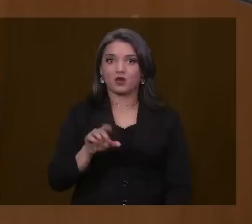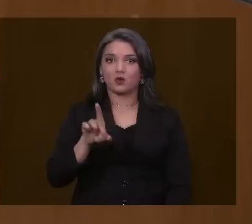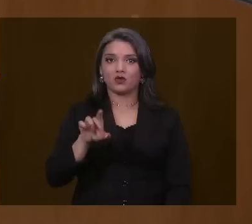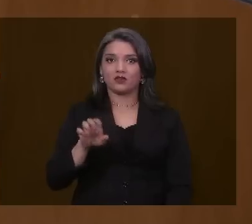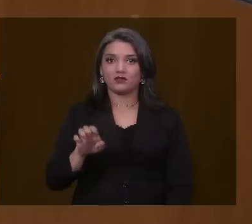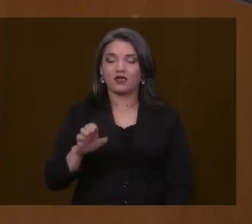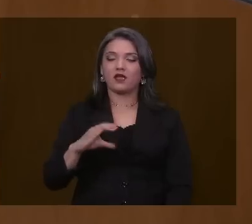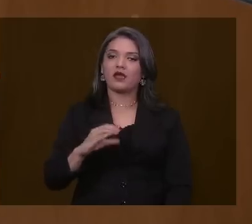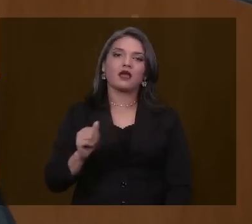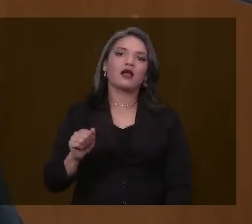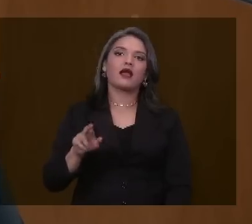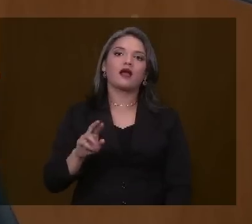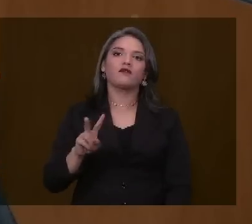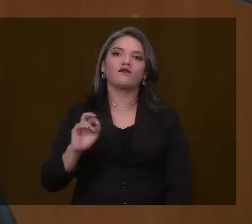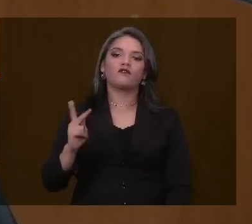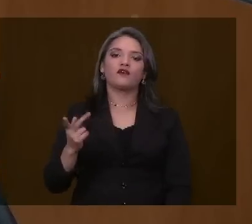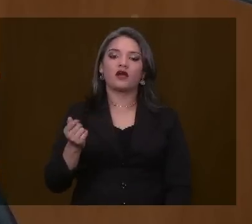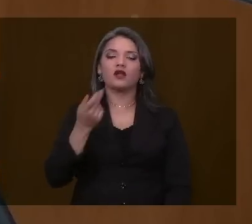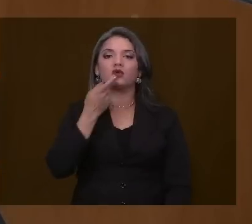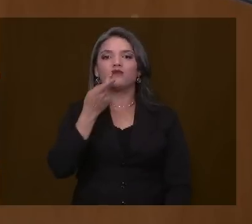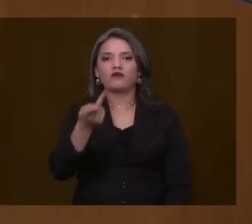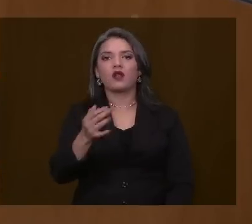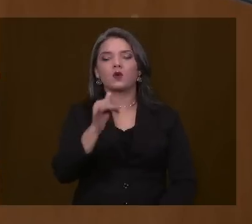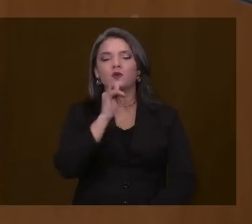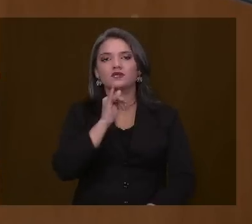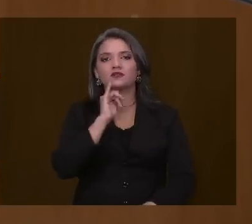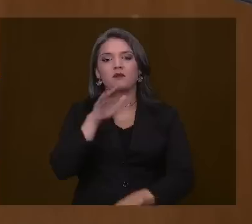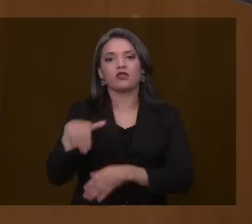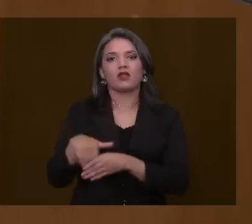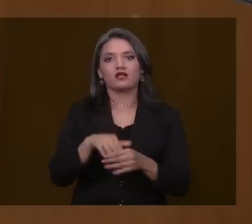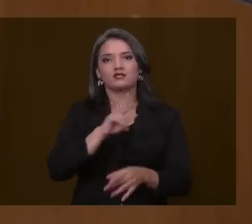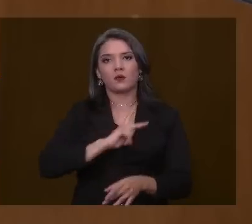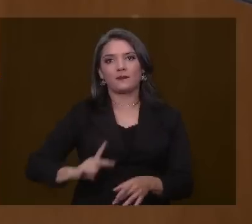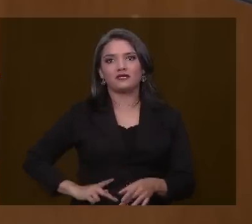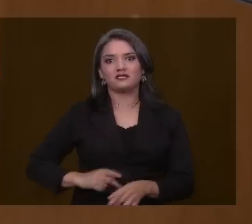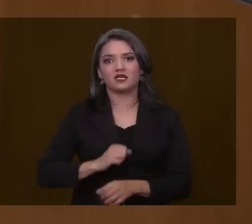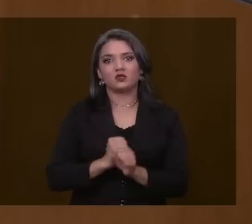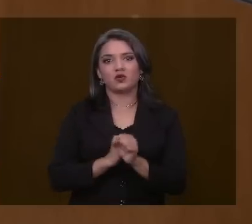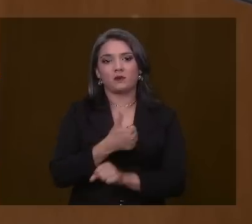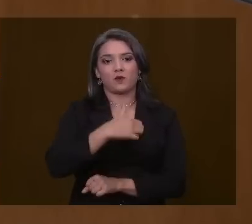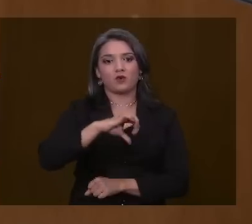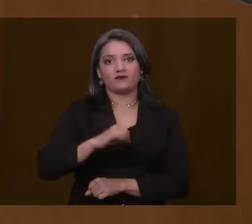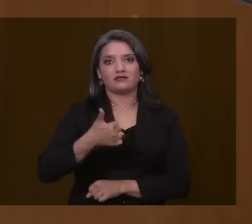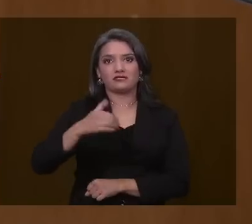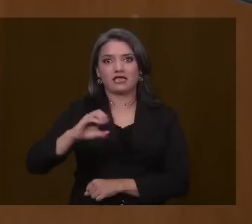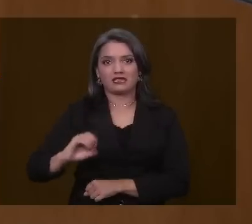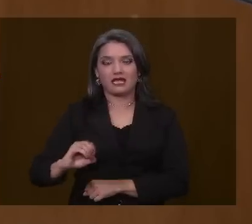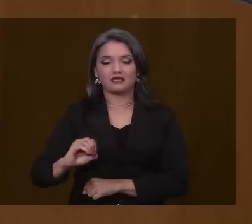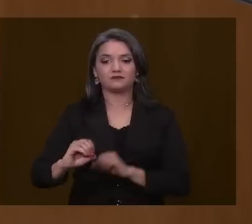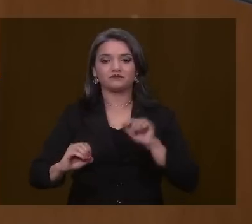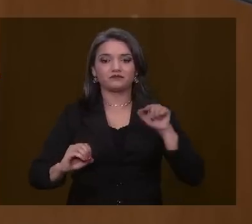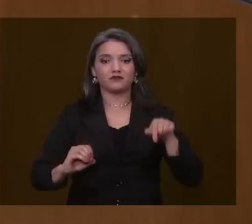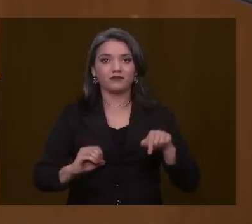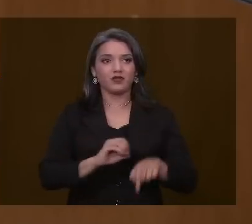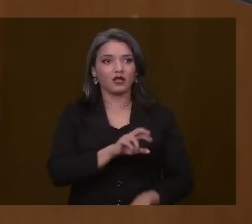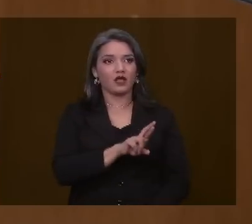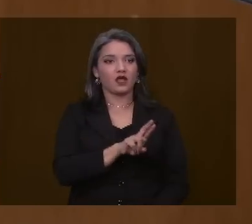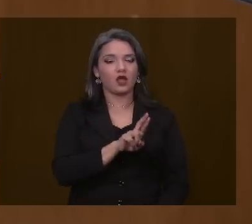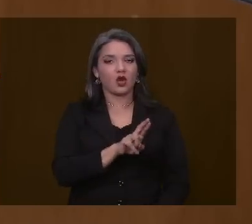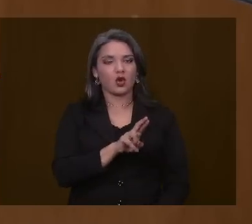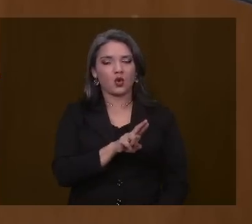eleição presidencial de 1910, travada entre Rui Barbosa e Hermes da